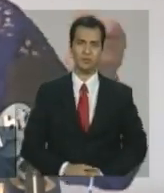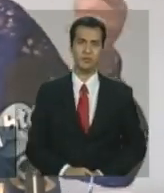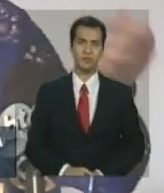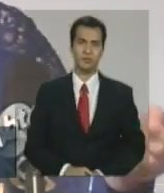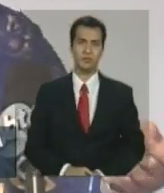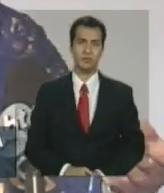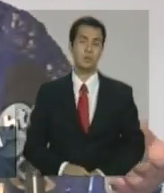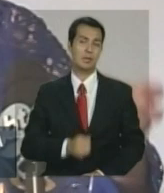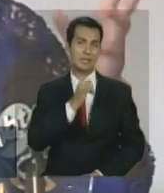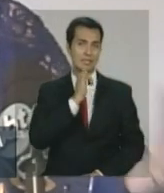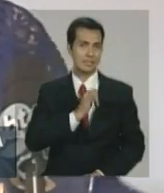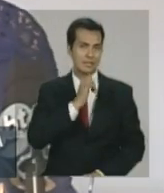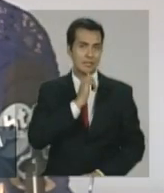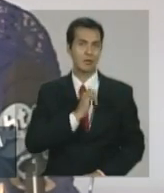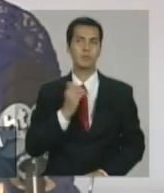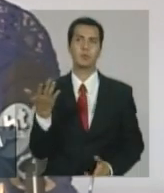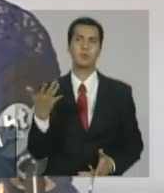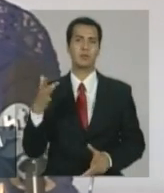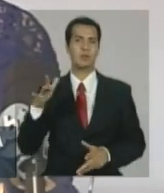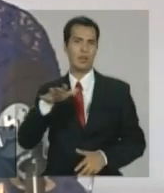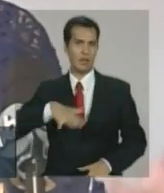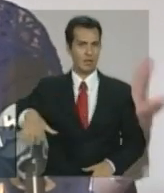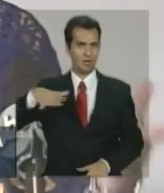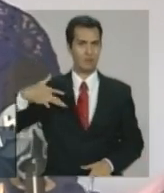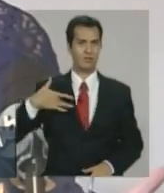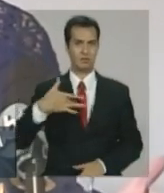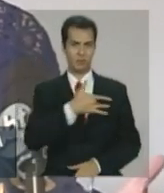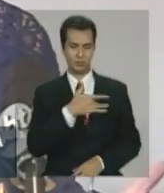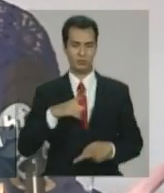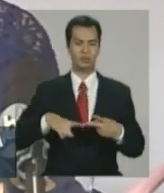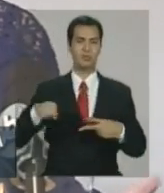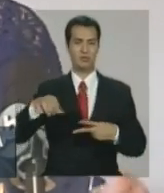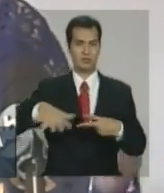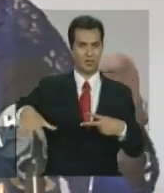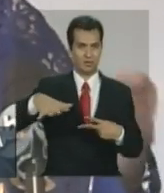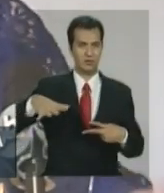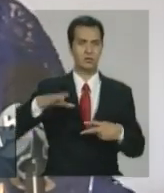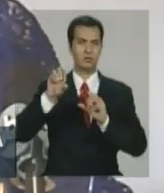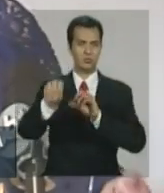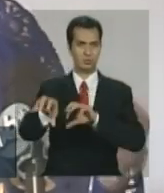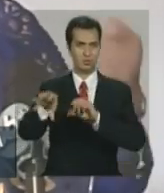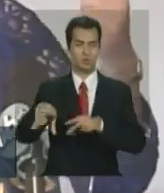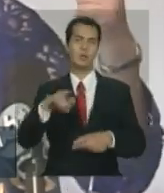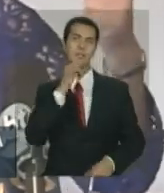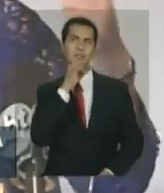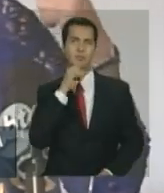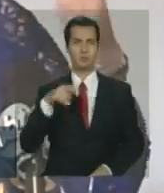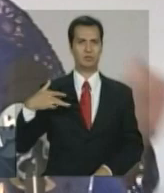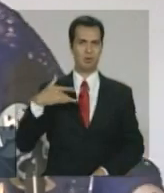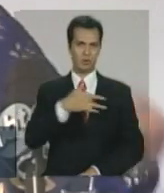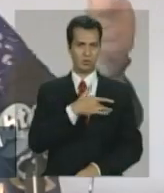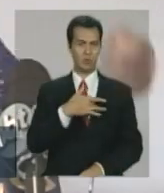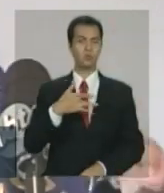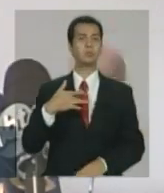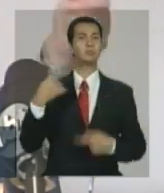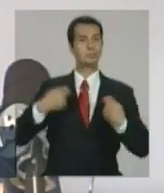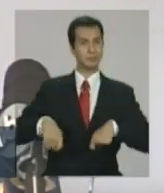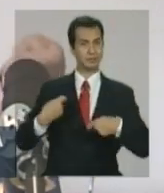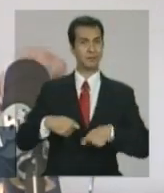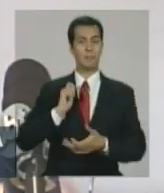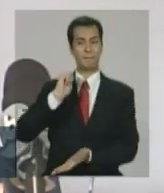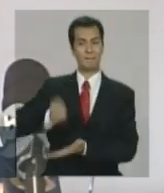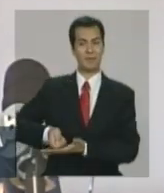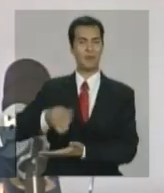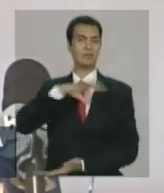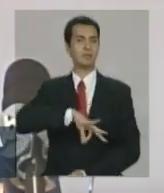da saúde e da educação. Né? A saúde, no caso da saúde, pagamento de médicos, você tem de ampliar o número